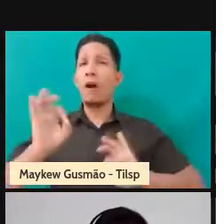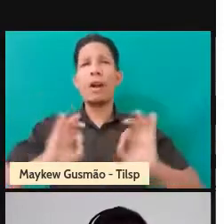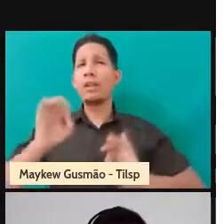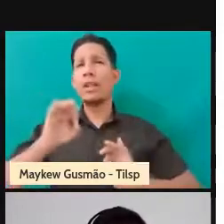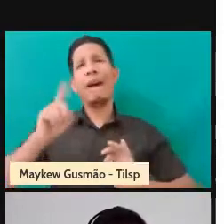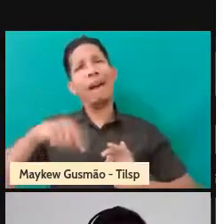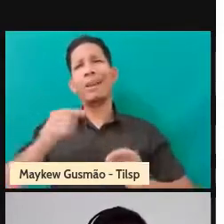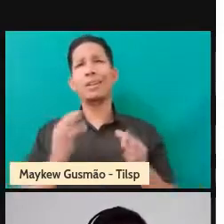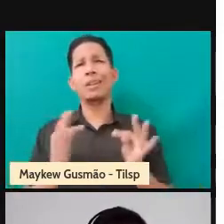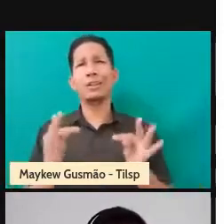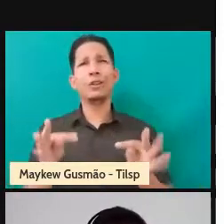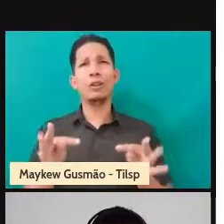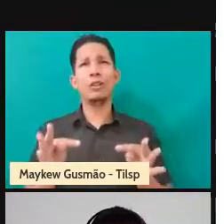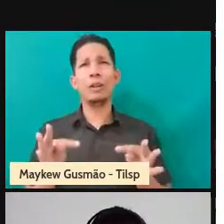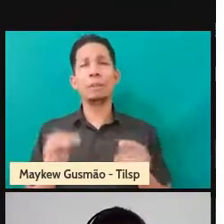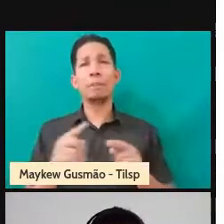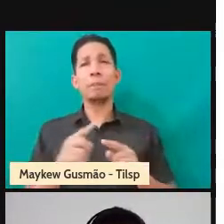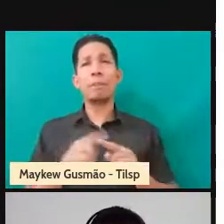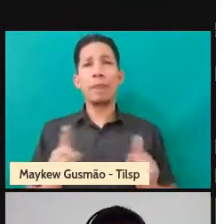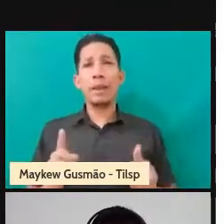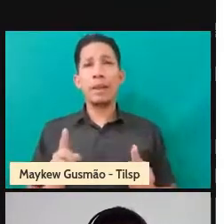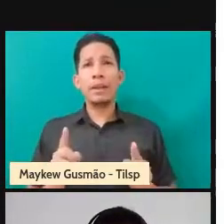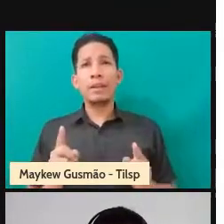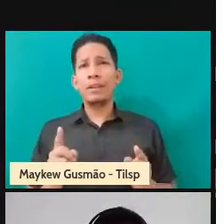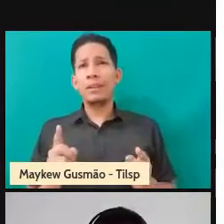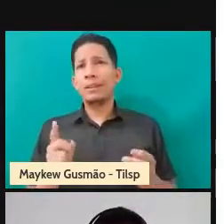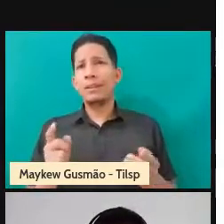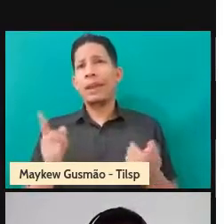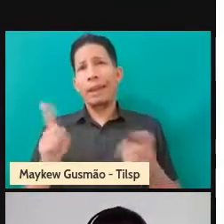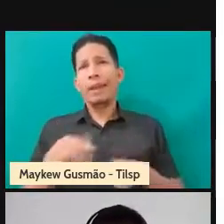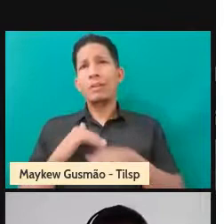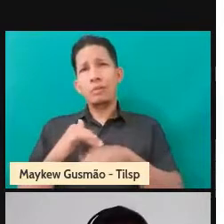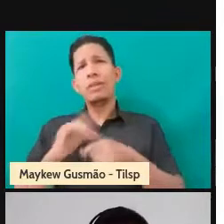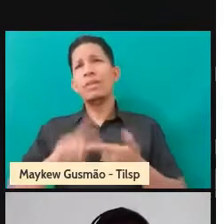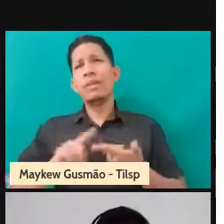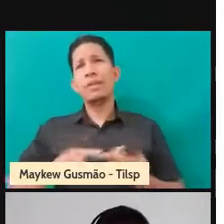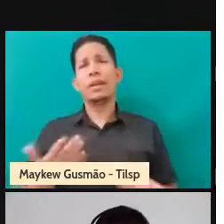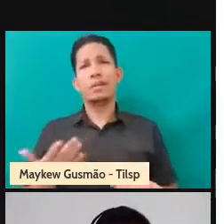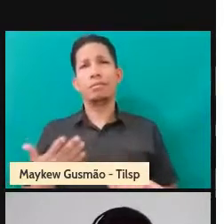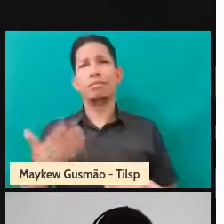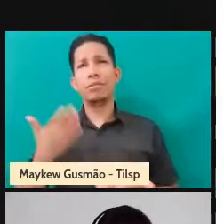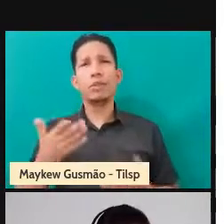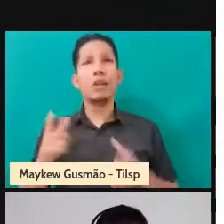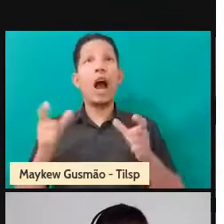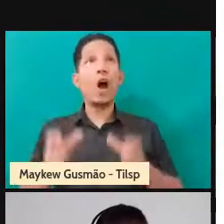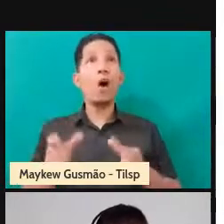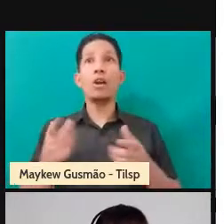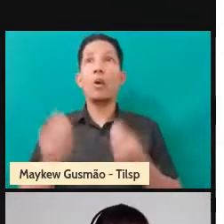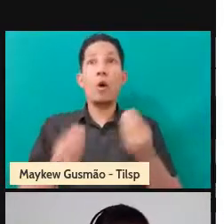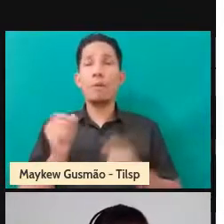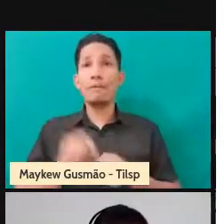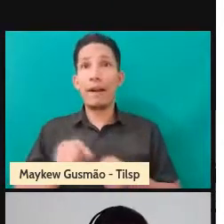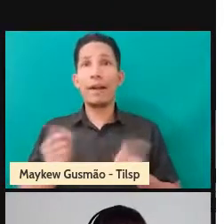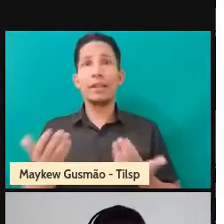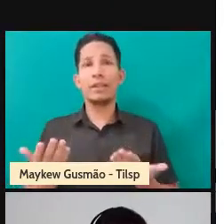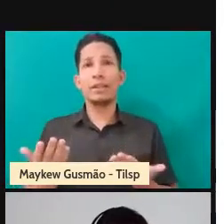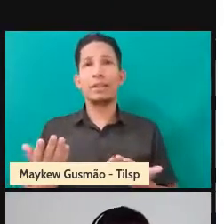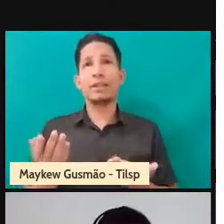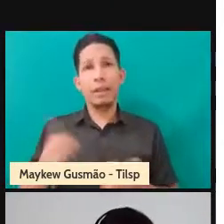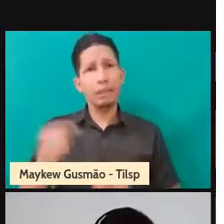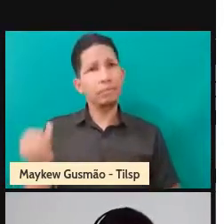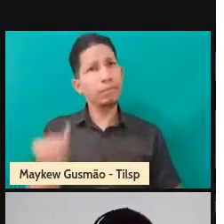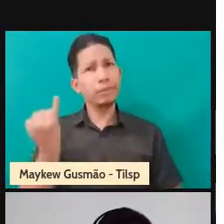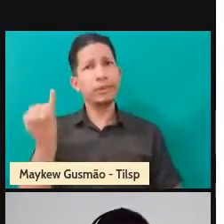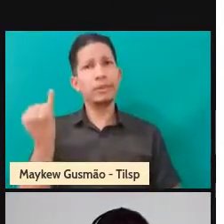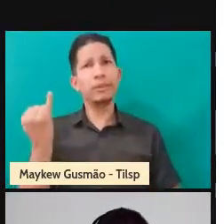tecnológica, mas que é discursiva também, né? Onde coloca, como faz, né? É importante que